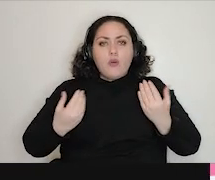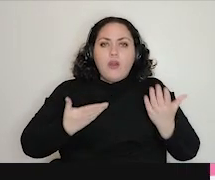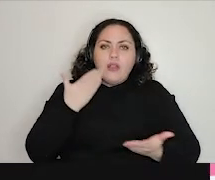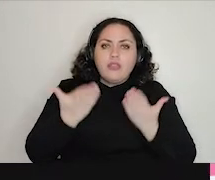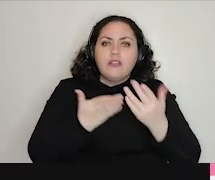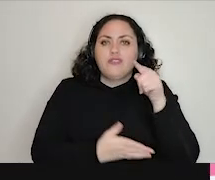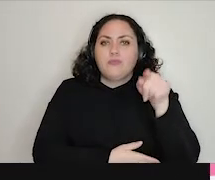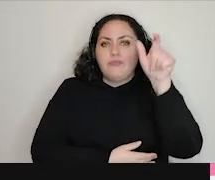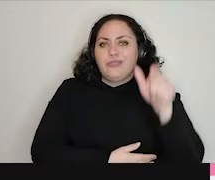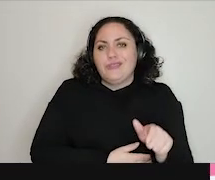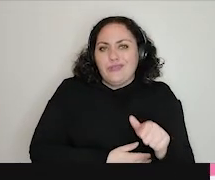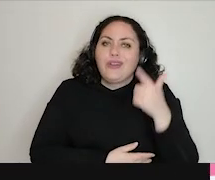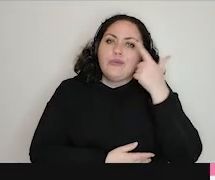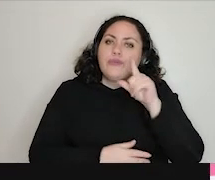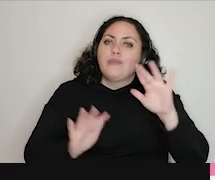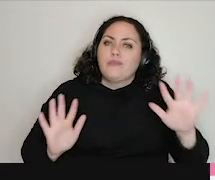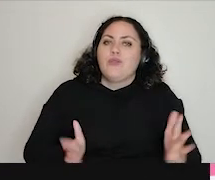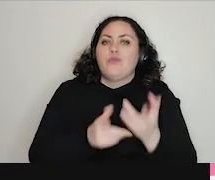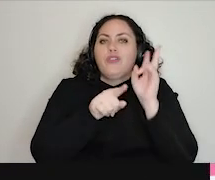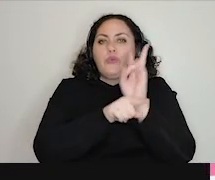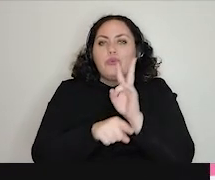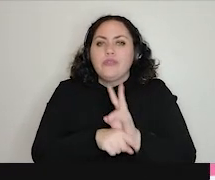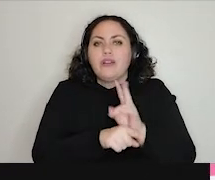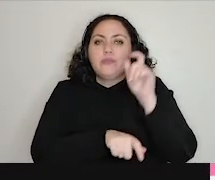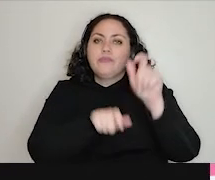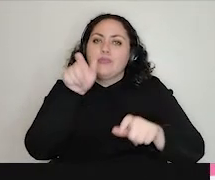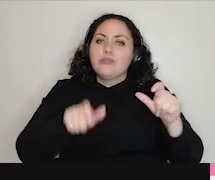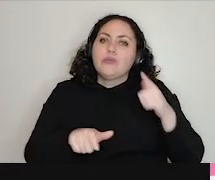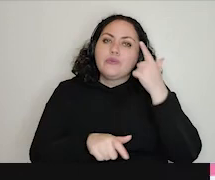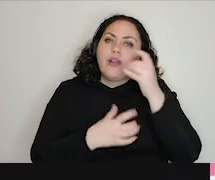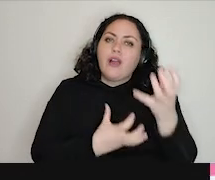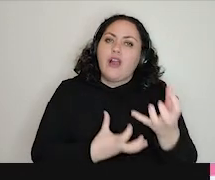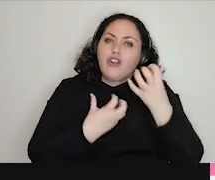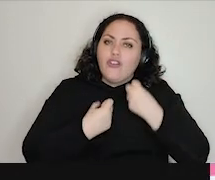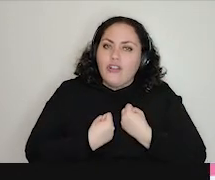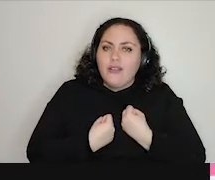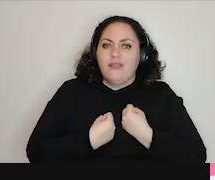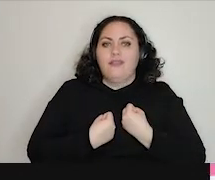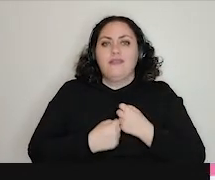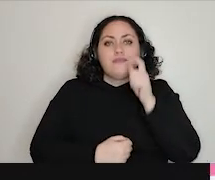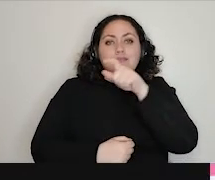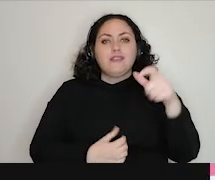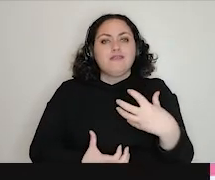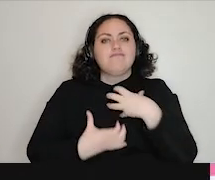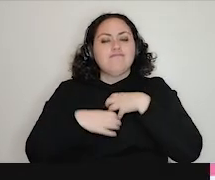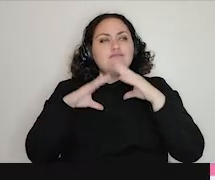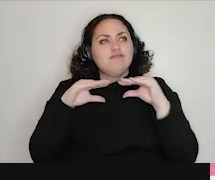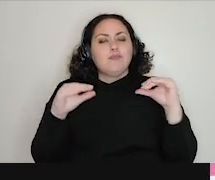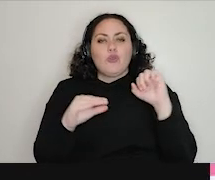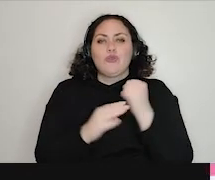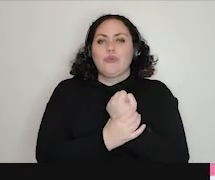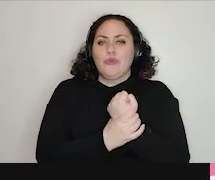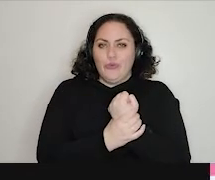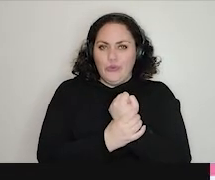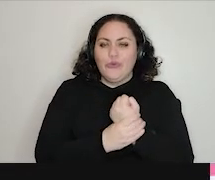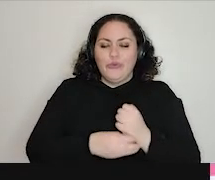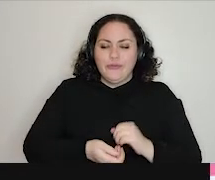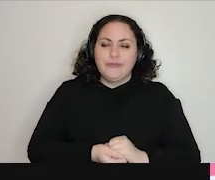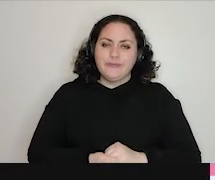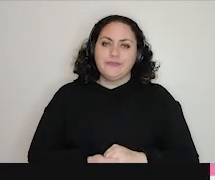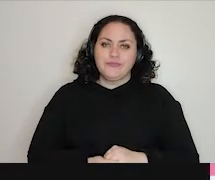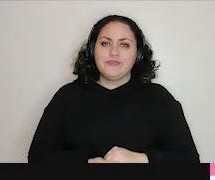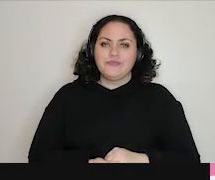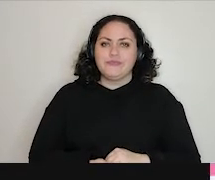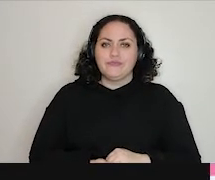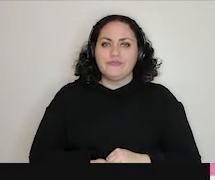maneira mais adequada para nós mesmos, para a gente estar conseguindo promover um cuidado que seja mais acolhedor e faça com que aquelas pessoas também se sintam confortáveis e